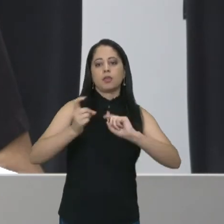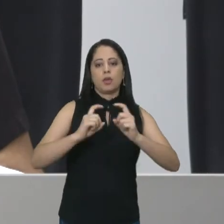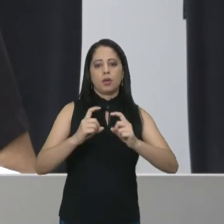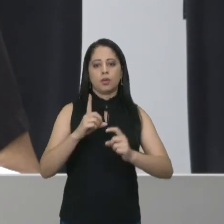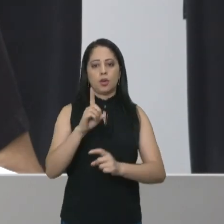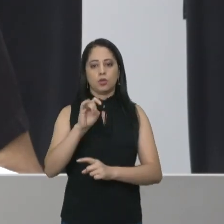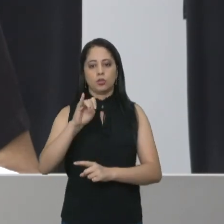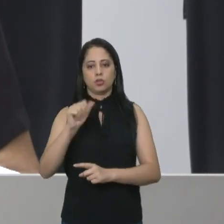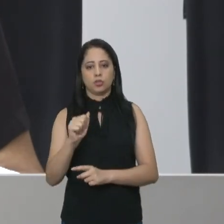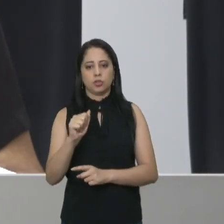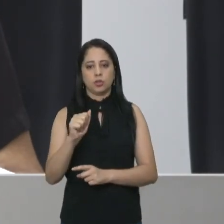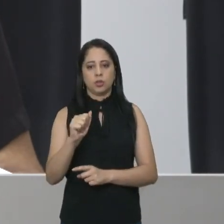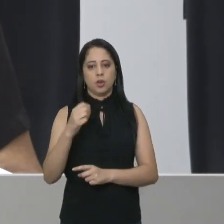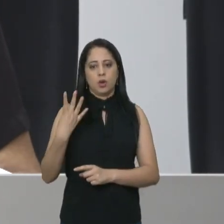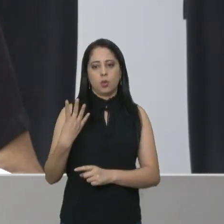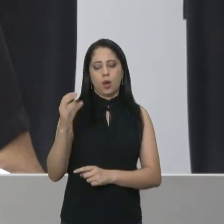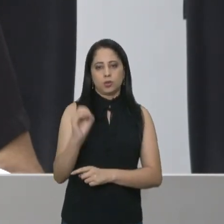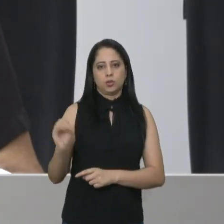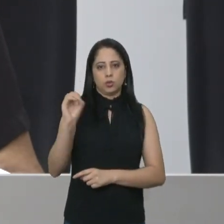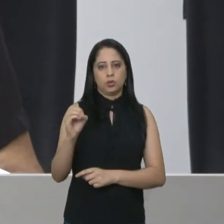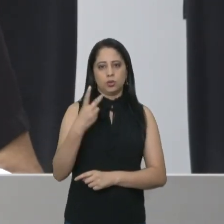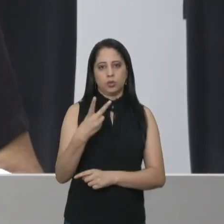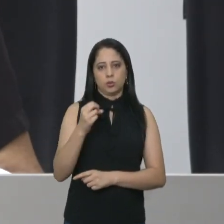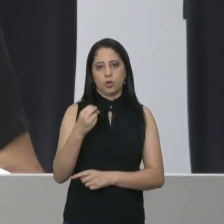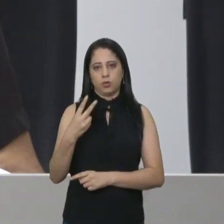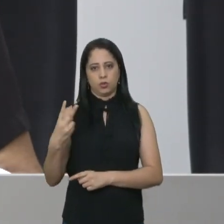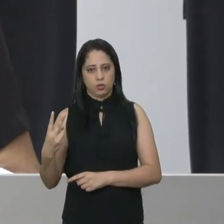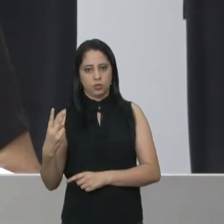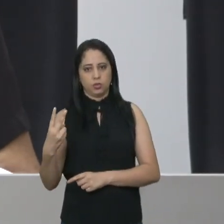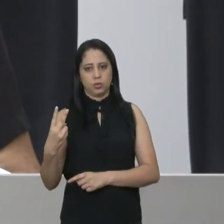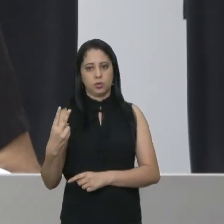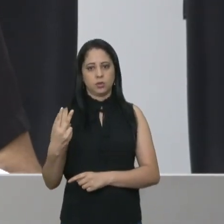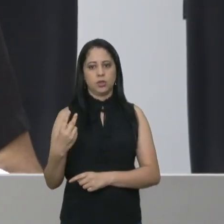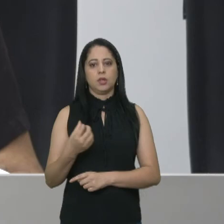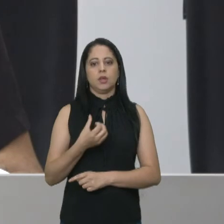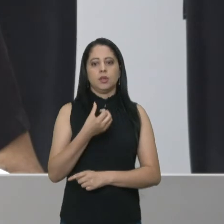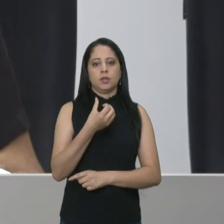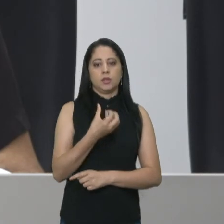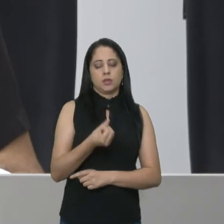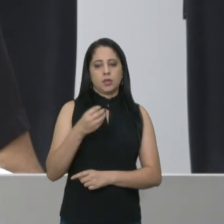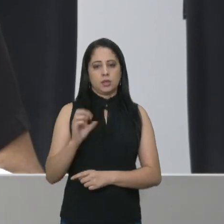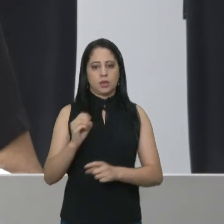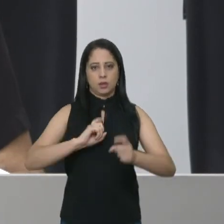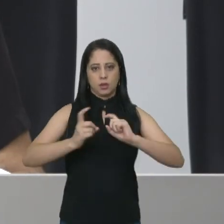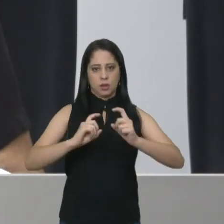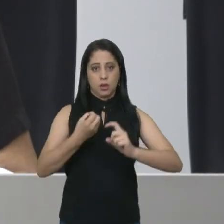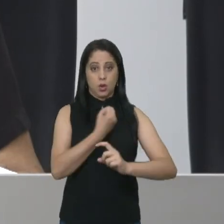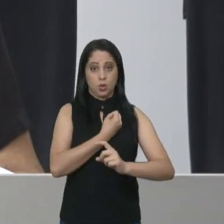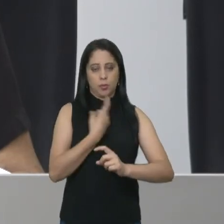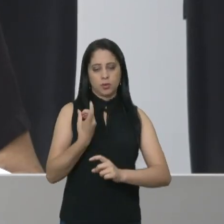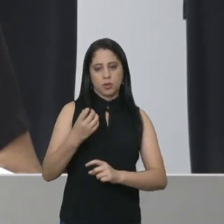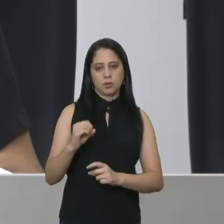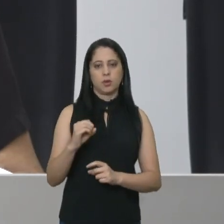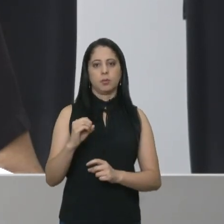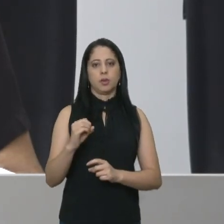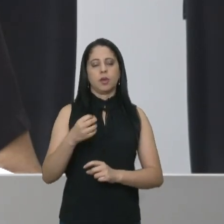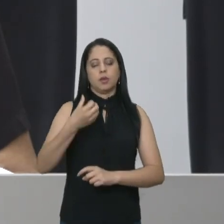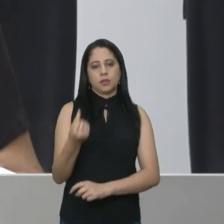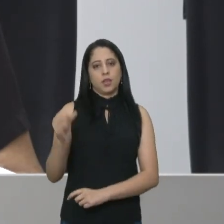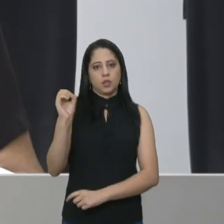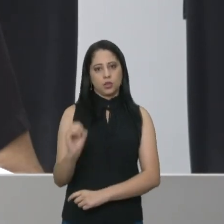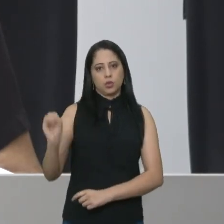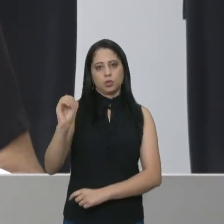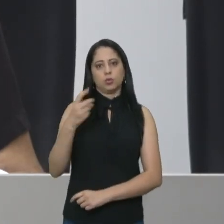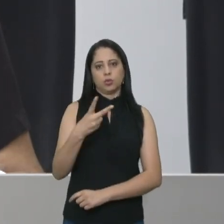no dia 4 de outubro de 2022, 60ª sessão ordinária. 6 de outubro de